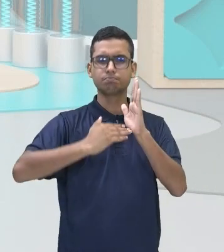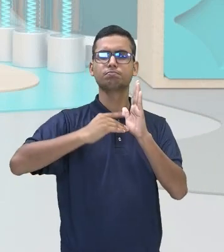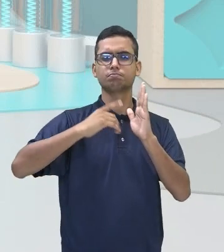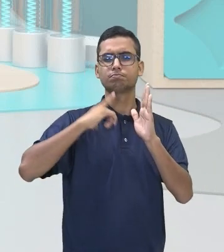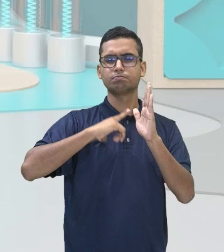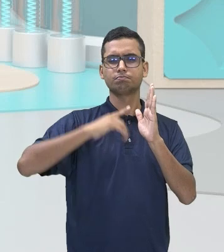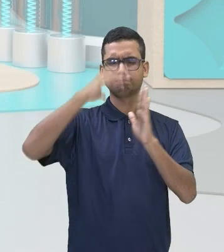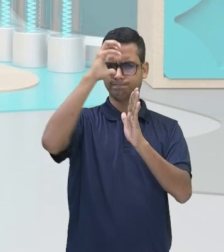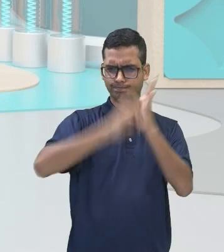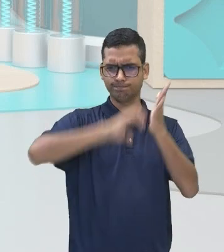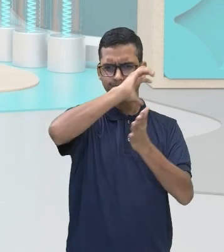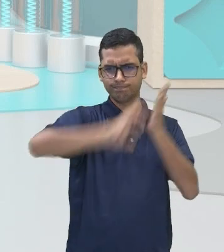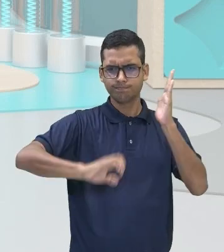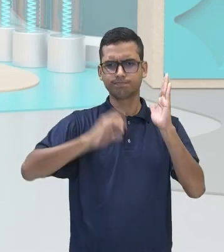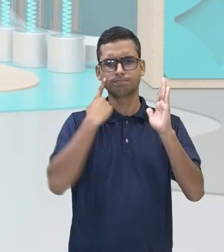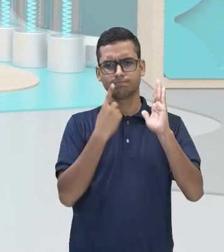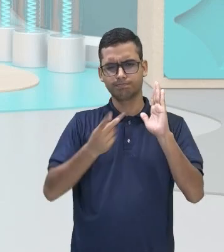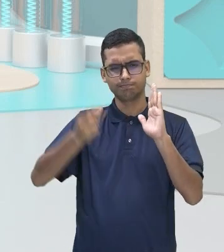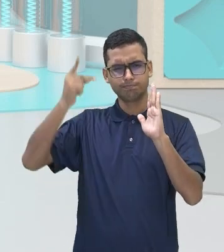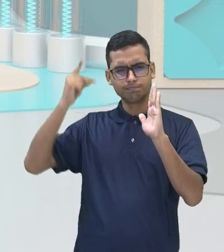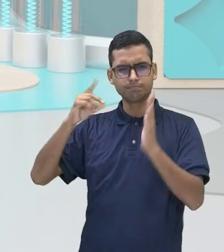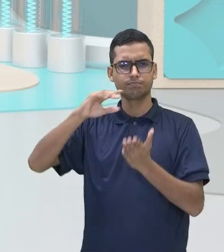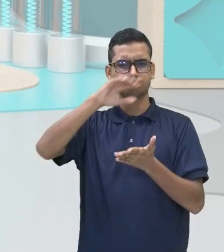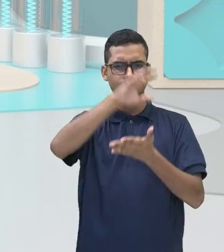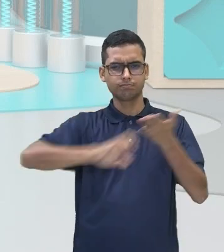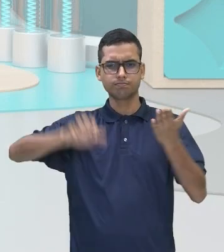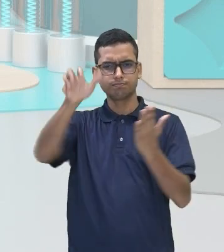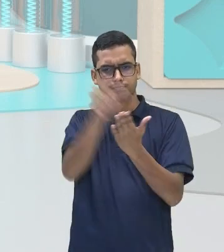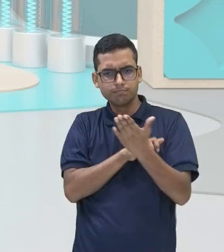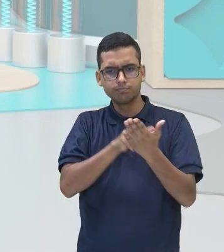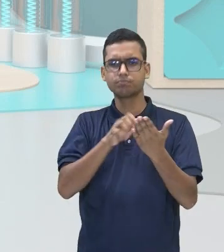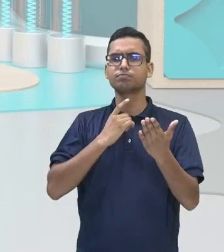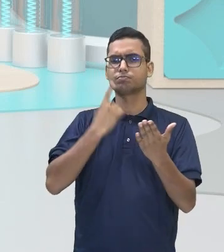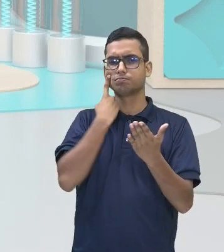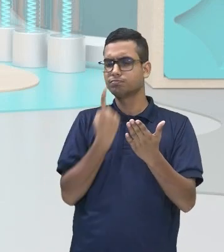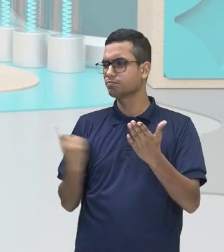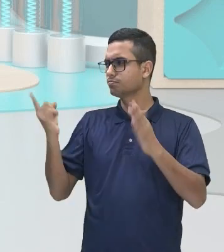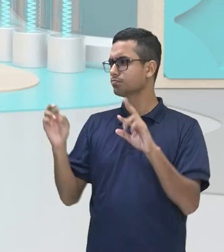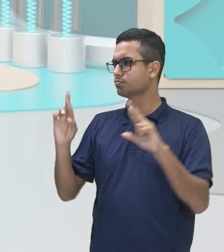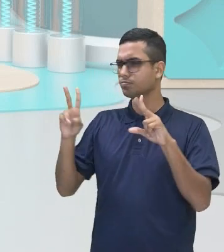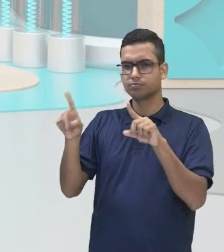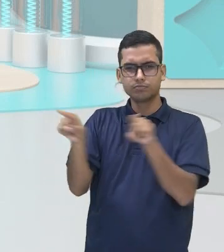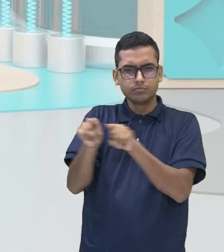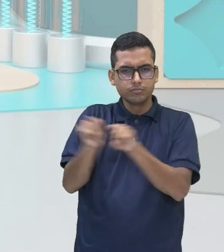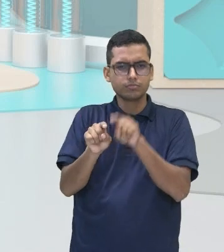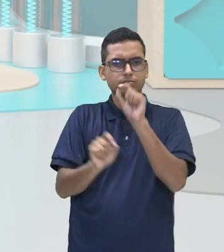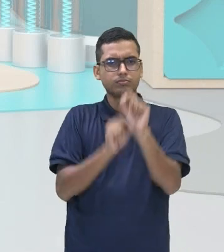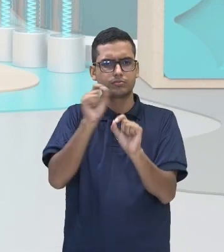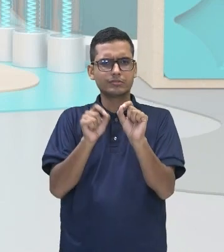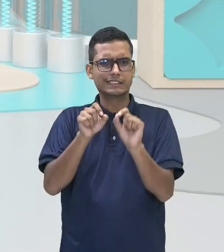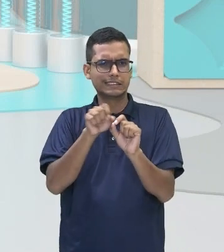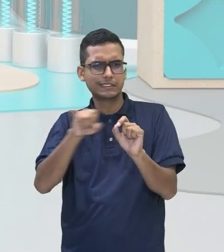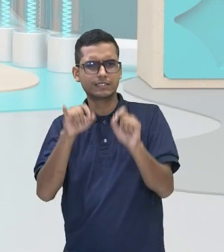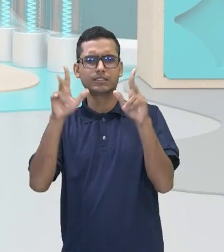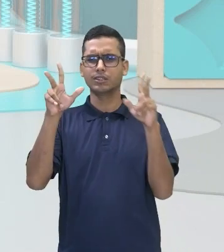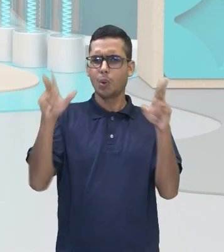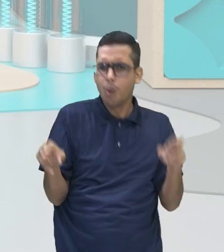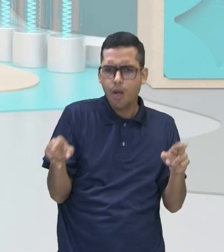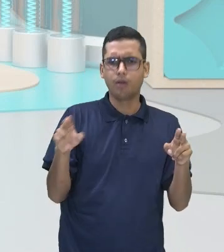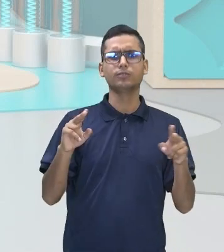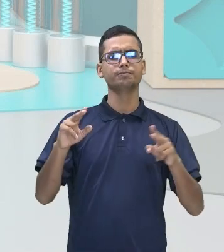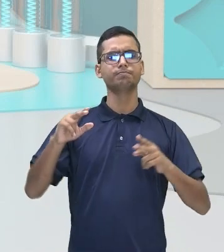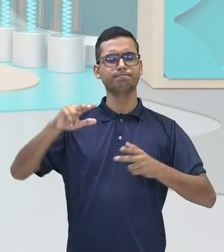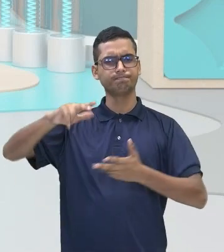né, já fogem um pouquinho da nossa compreensão. Não dá para dizer se exatamente se é isso que eles